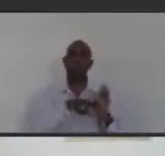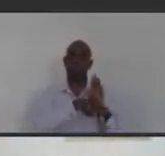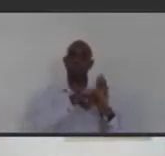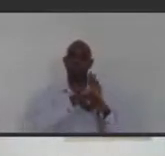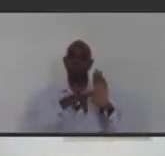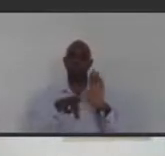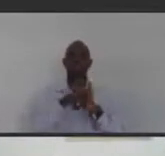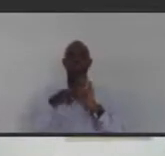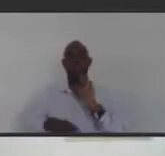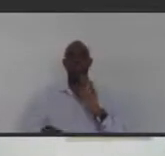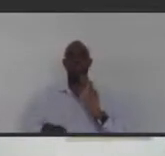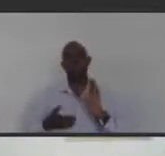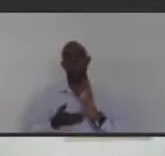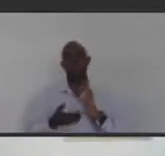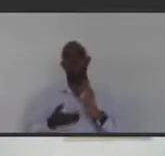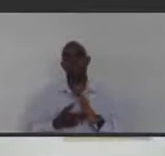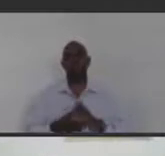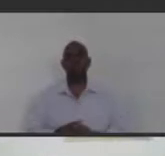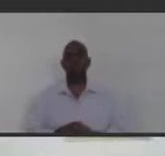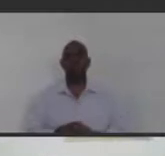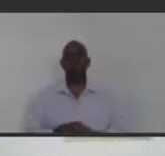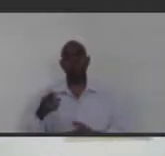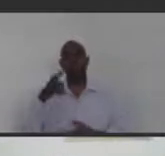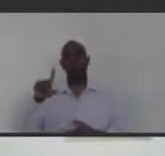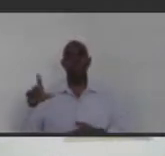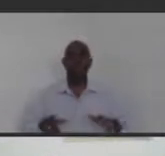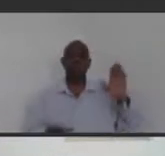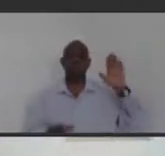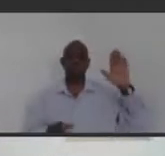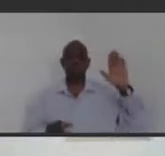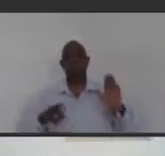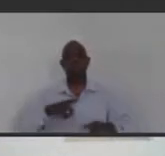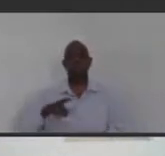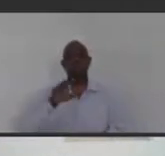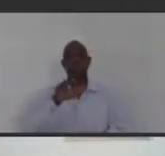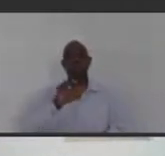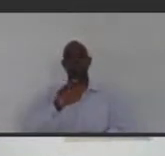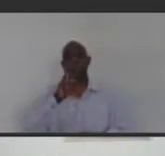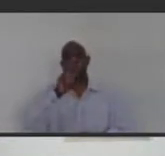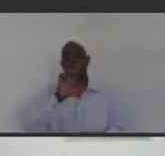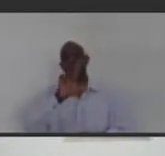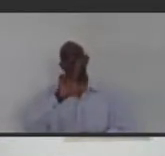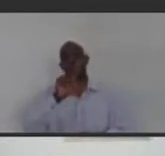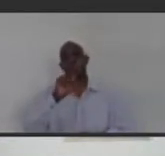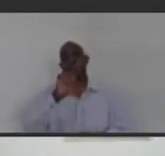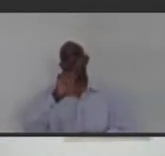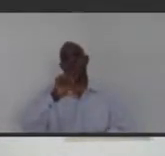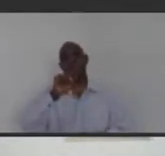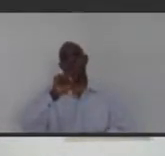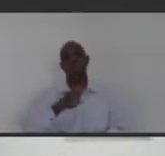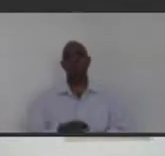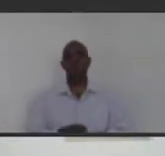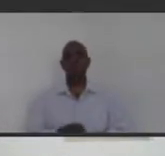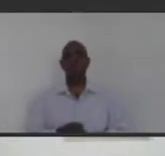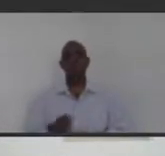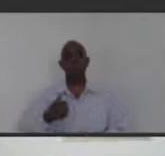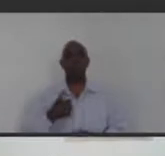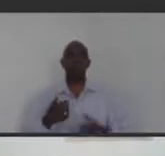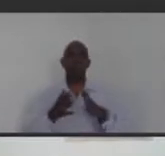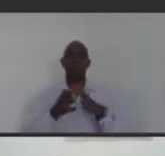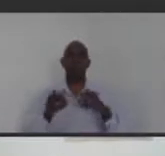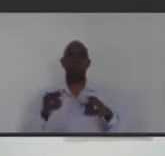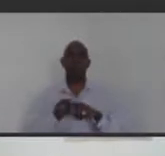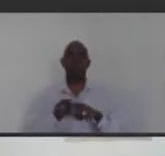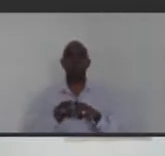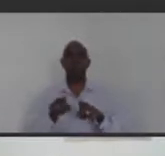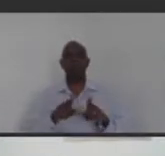casa. Questão de ordem, presidente. Questão de ordem do vereador Ulisses. Eu também peço autorização para assinar esse requerimento,